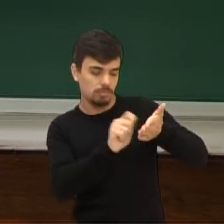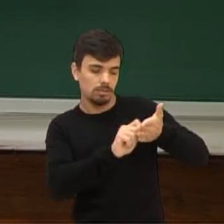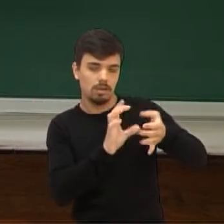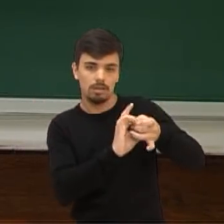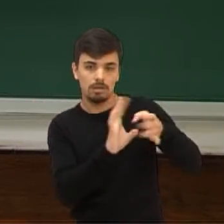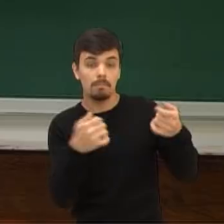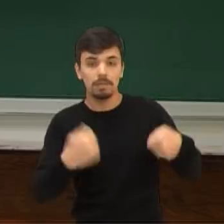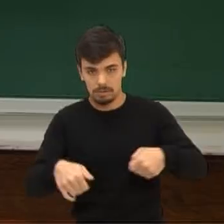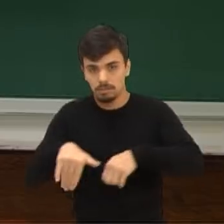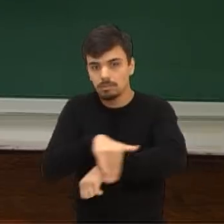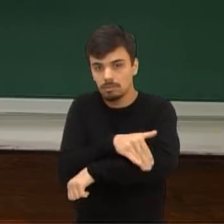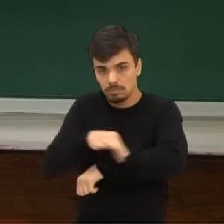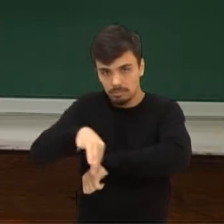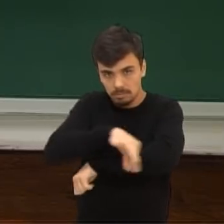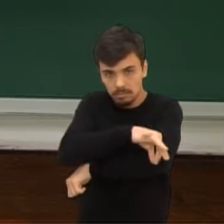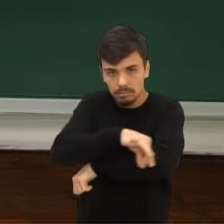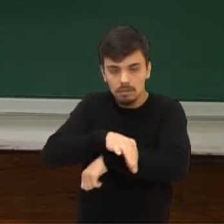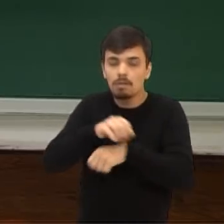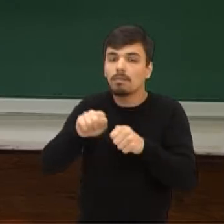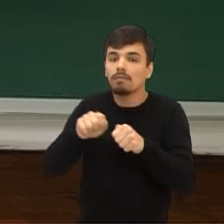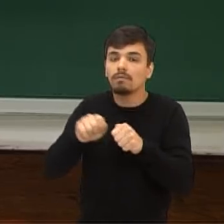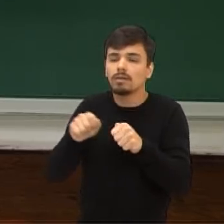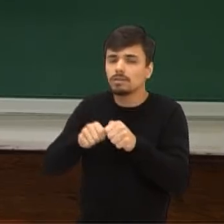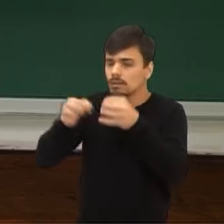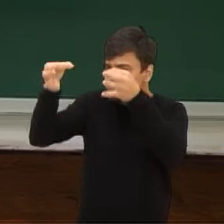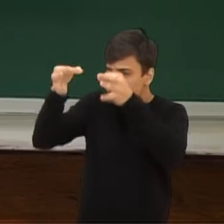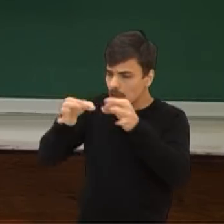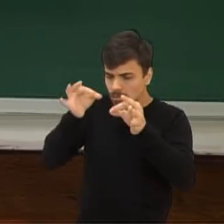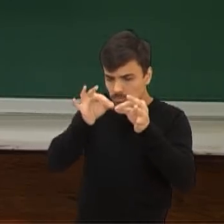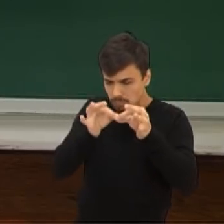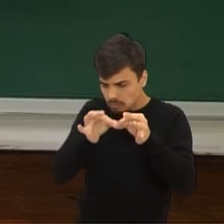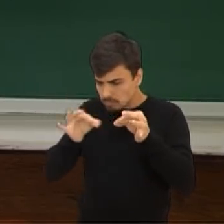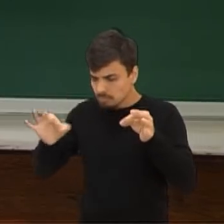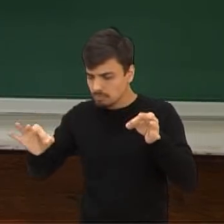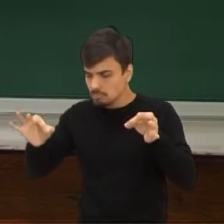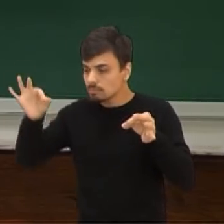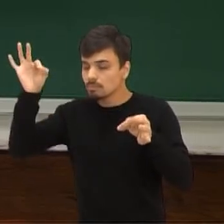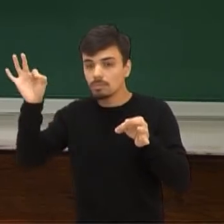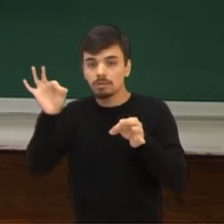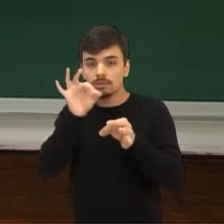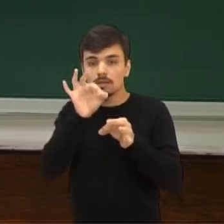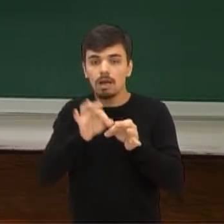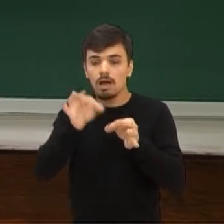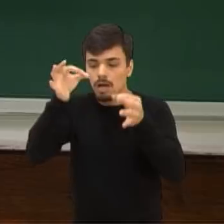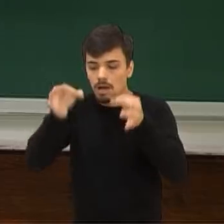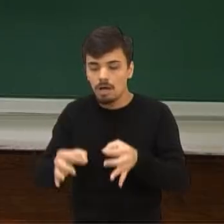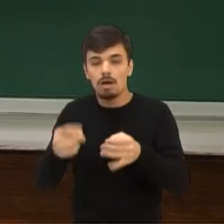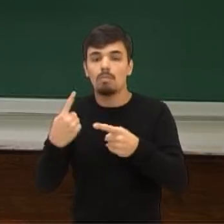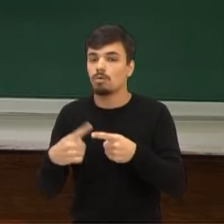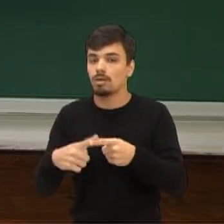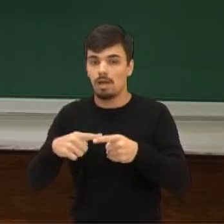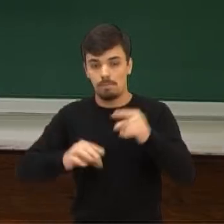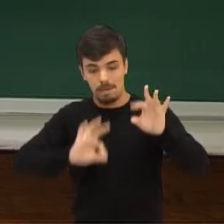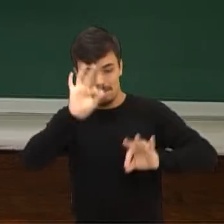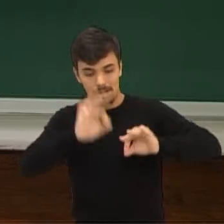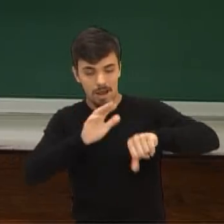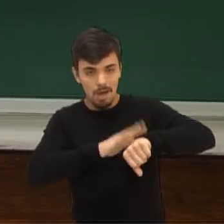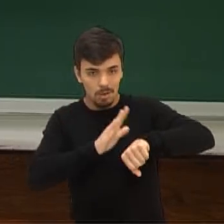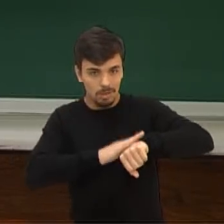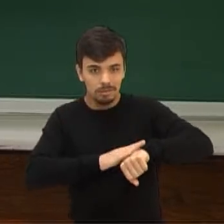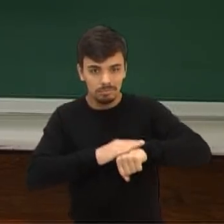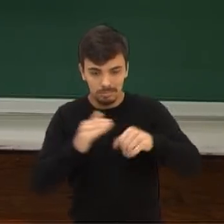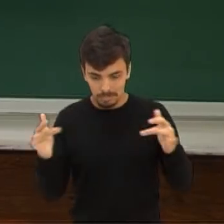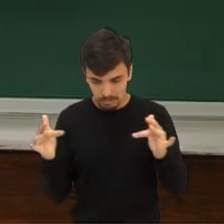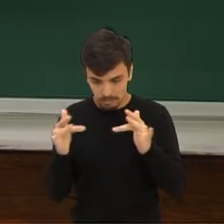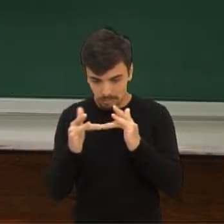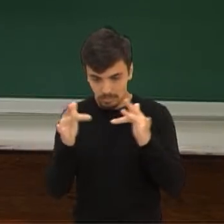Precisa de régua para fazer as retas certinhas, para que depois, quando vocês forem montar, encaixe certinho